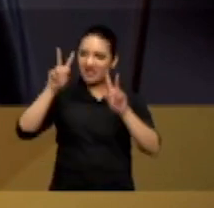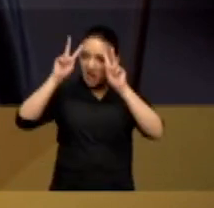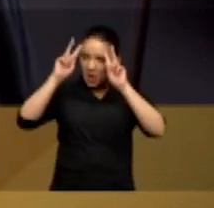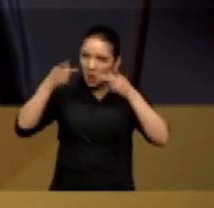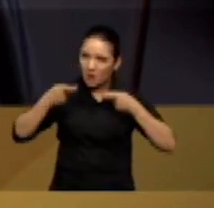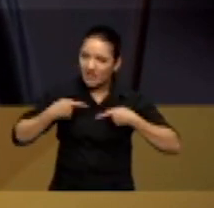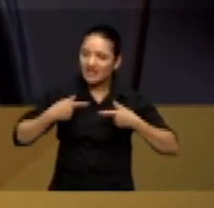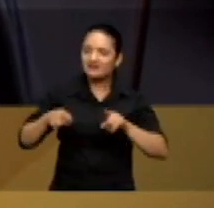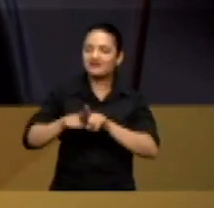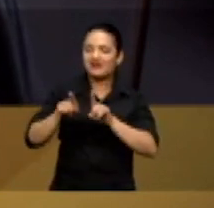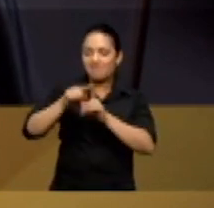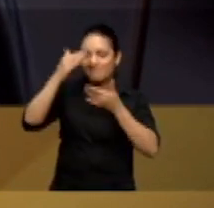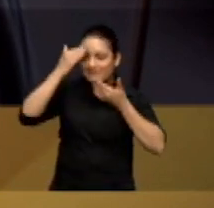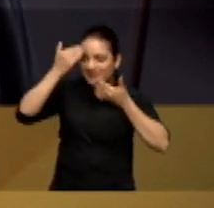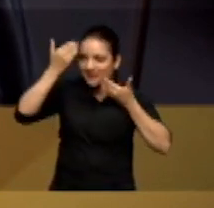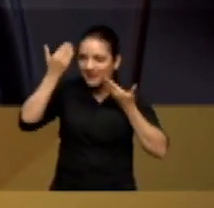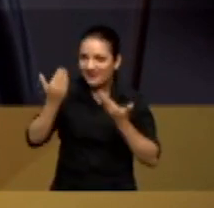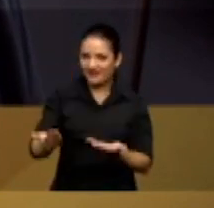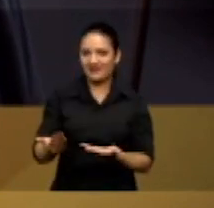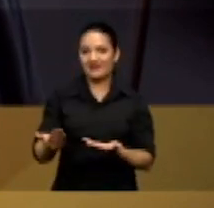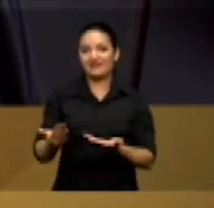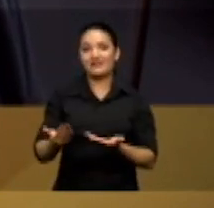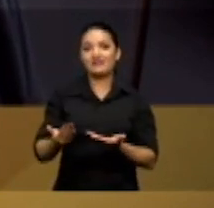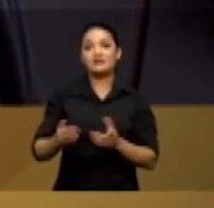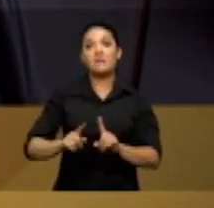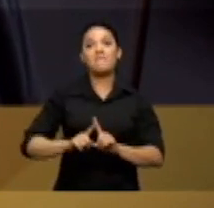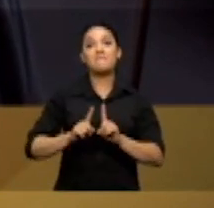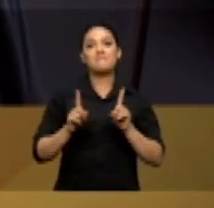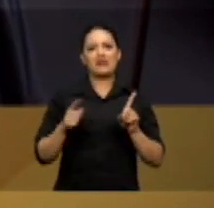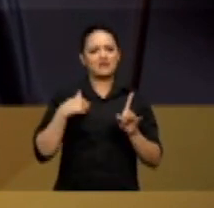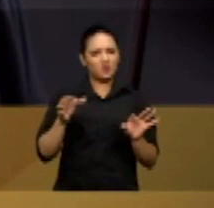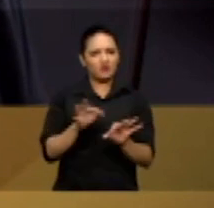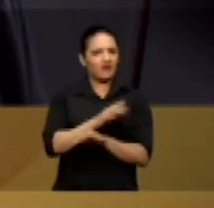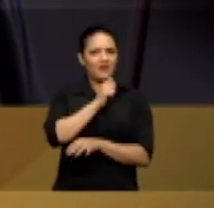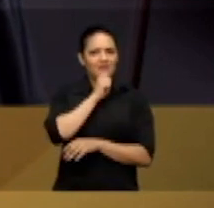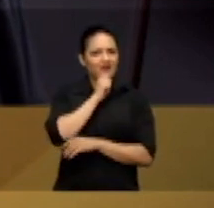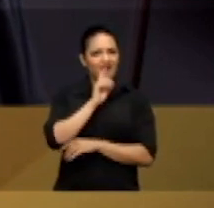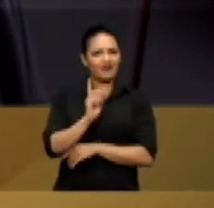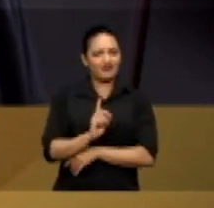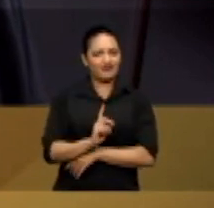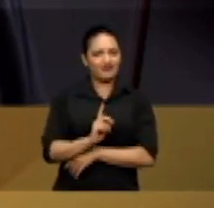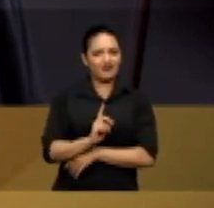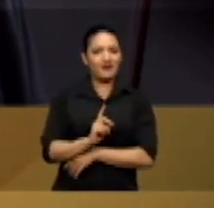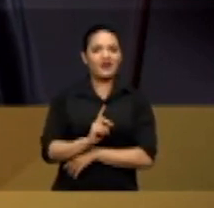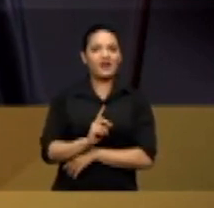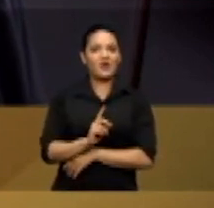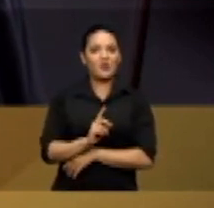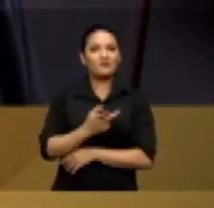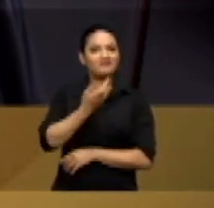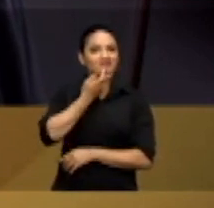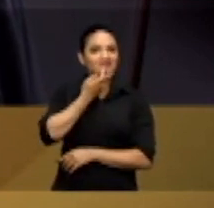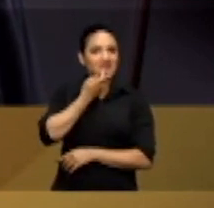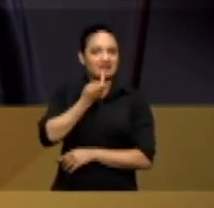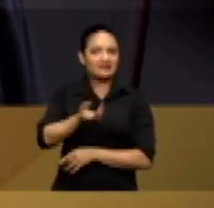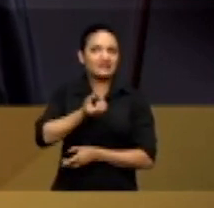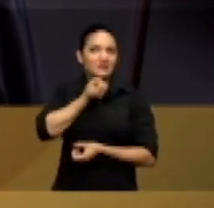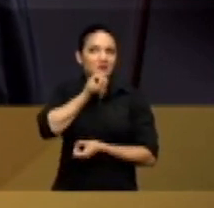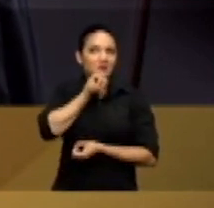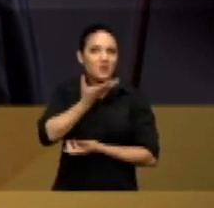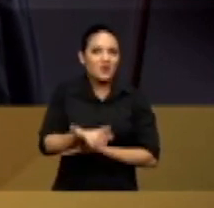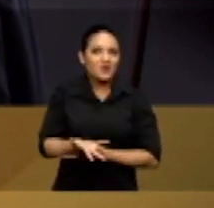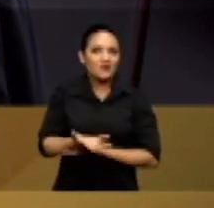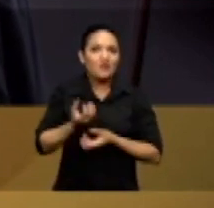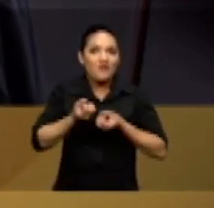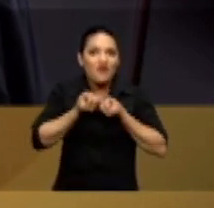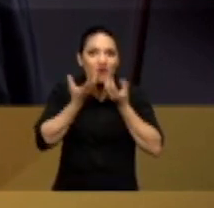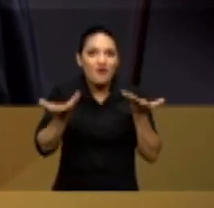gratidão. Porém, não termino aqui. Faço uma confissão.